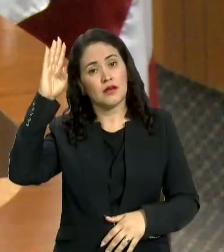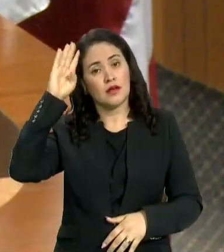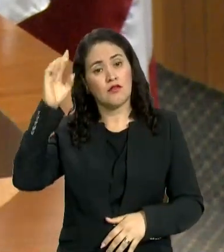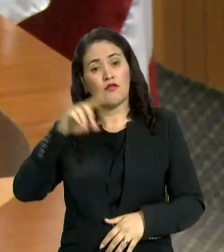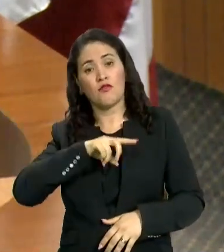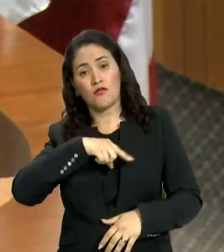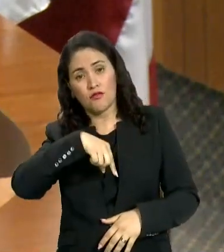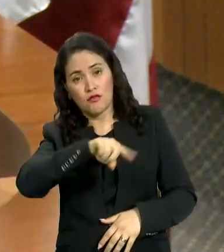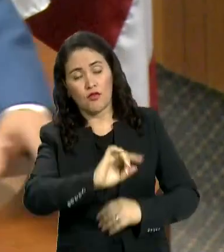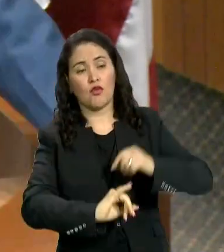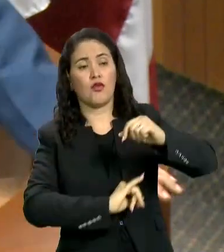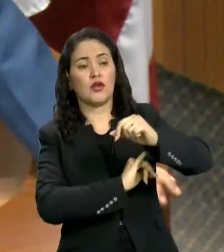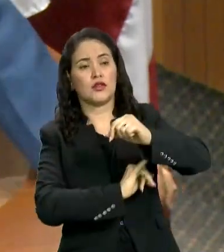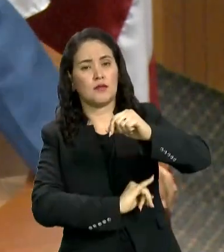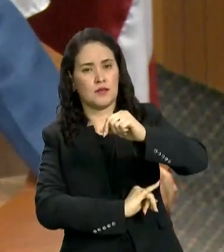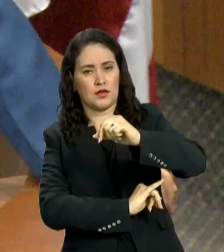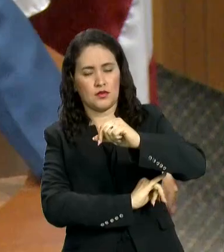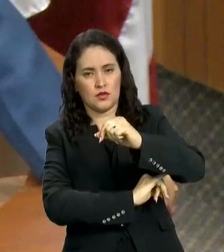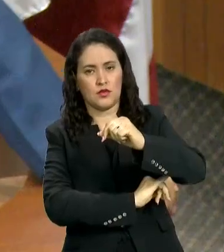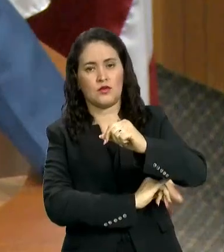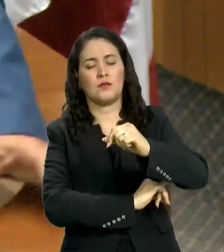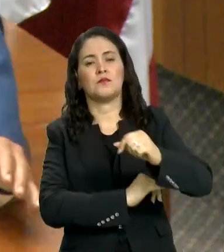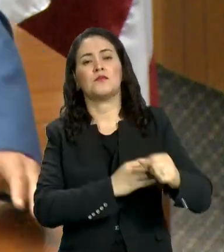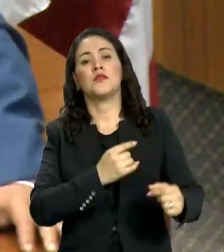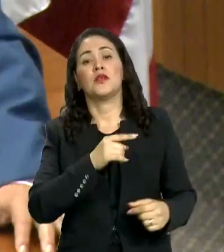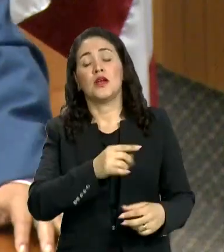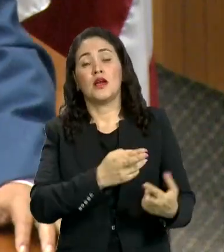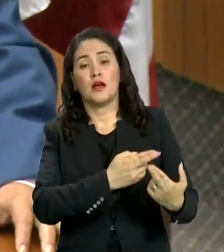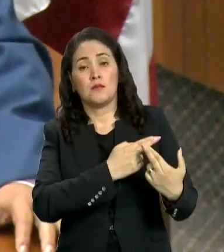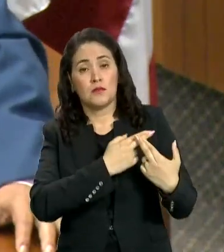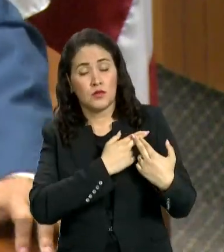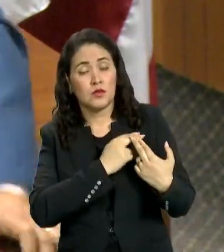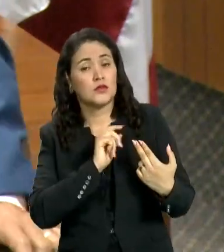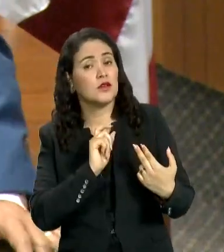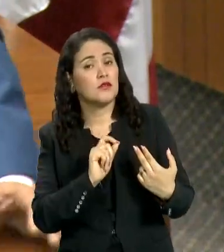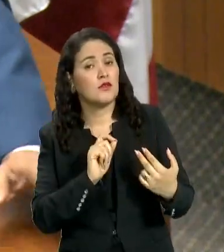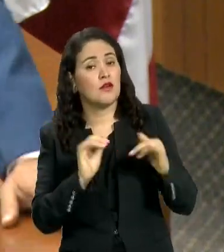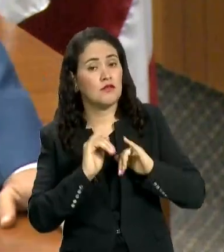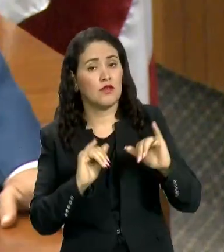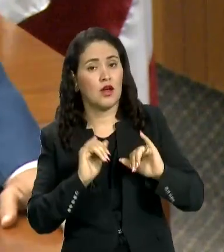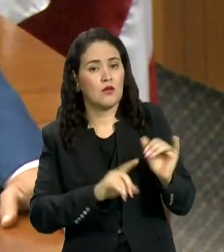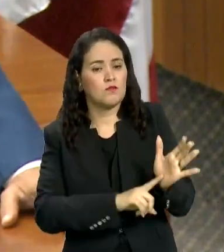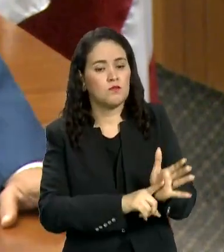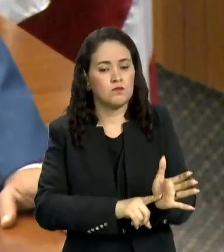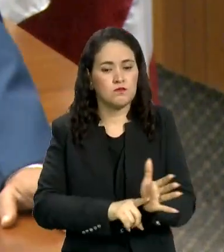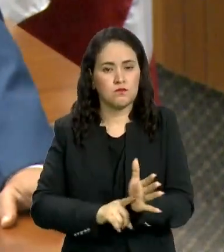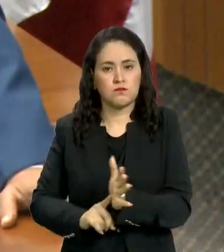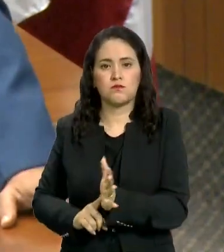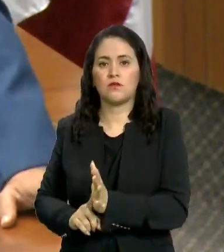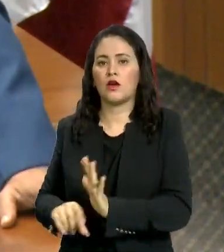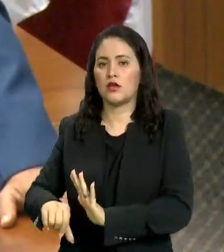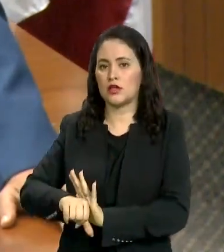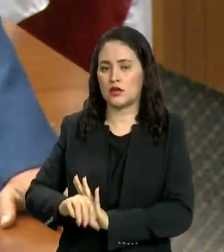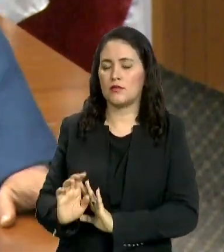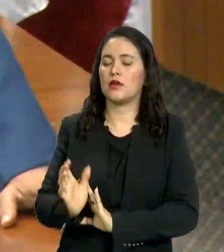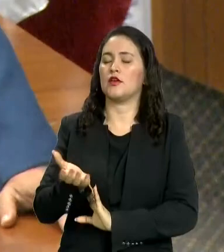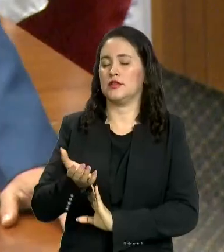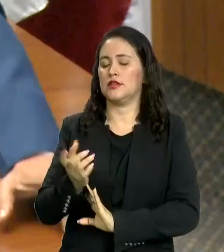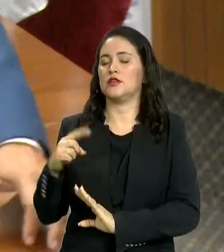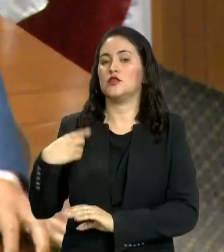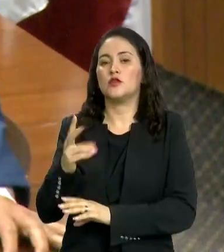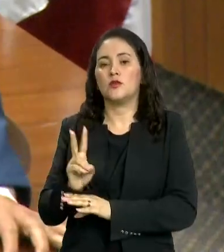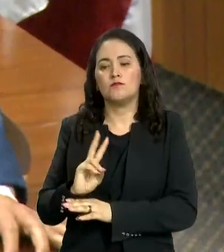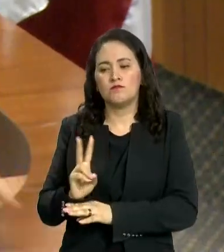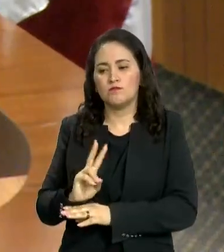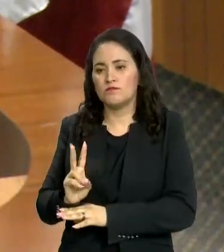em dizer que a investigação será feita nós concluindo senhor presidente nós iremos acompanhar essa investigação como